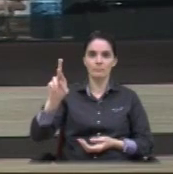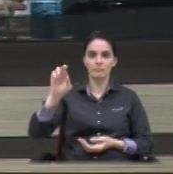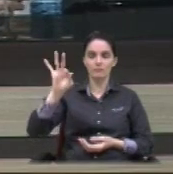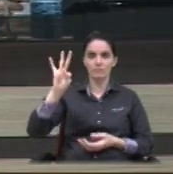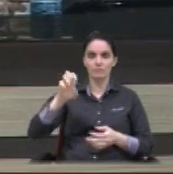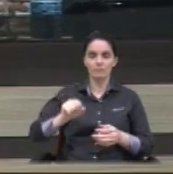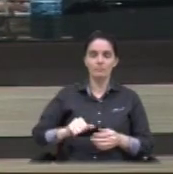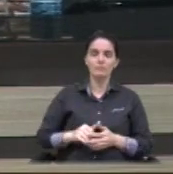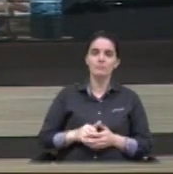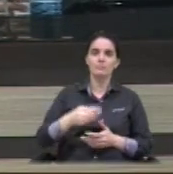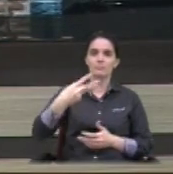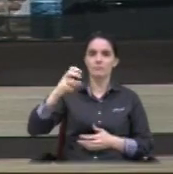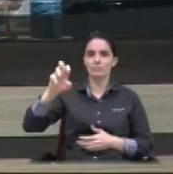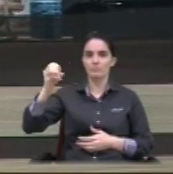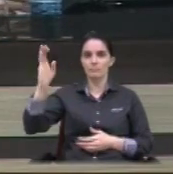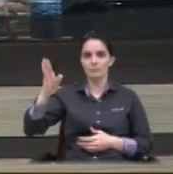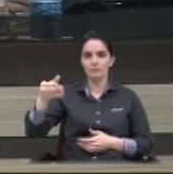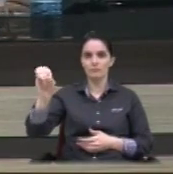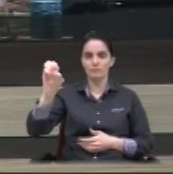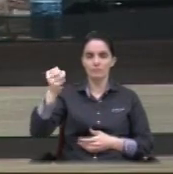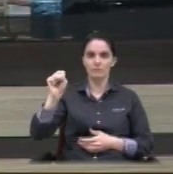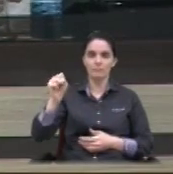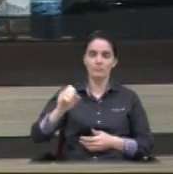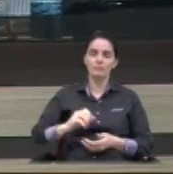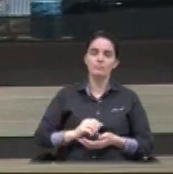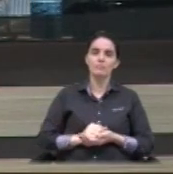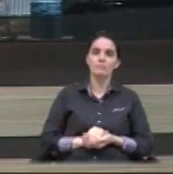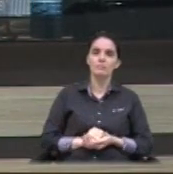resolução 350/08 e dá outras providências.